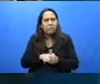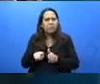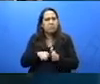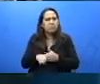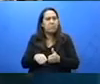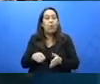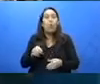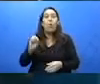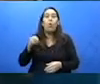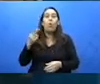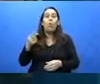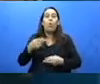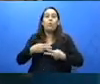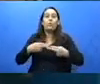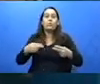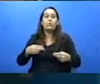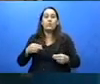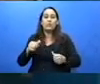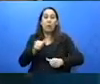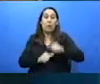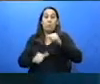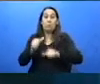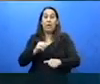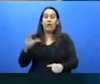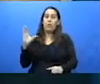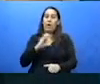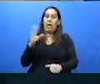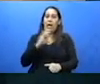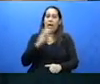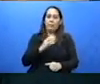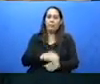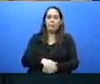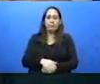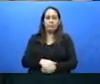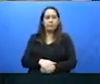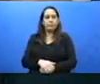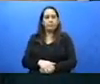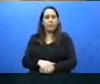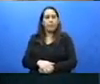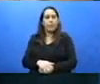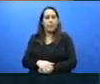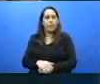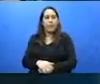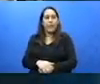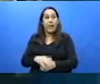coisas evoluíram em pouco tempo? Vamos continuar lendo para saber.